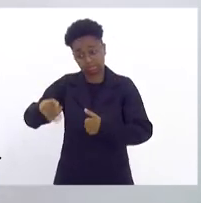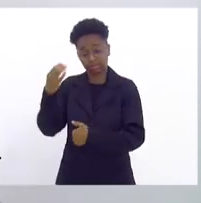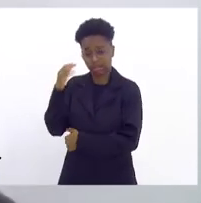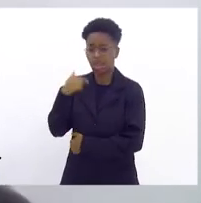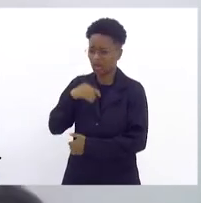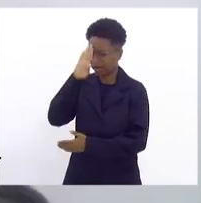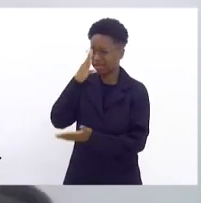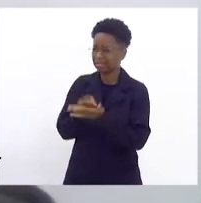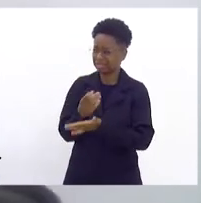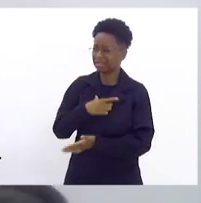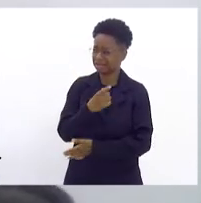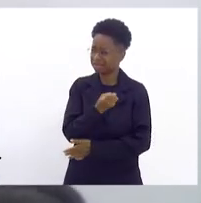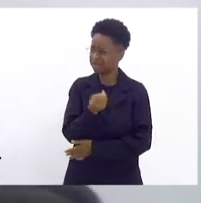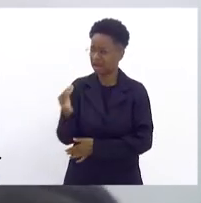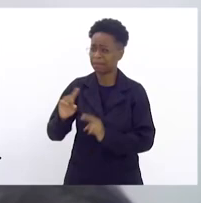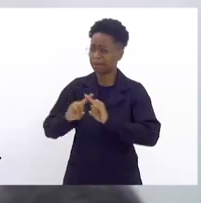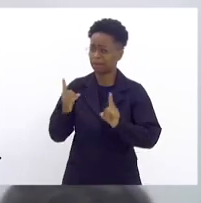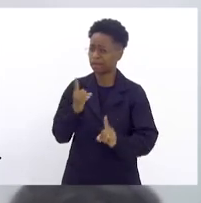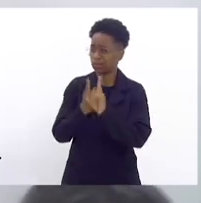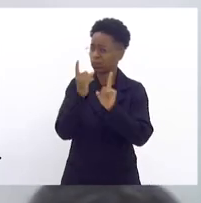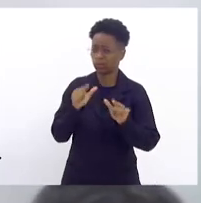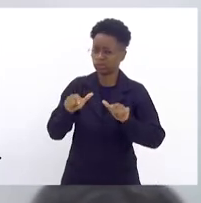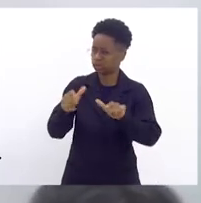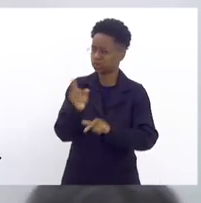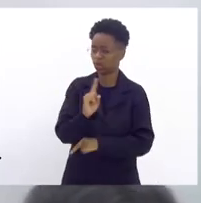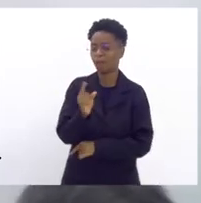tem um monte de notícia lá que ainda não tenho diagnóstico